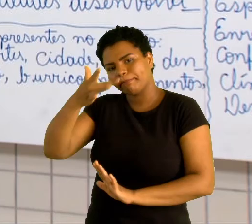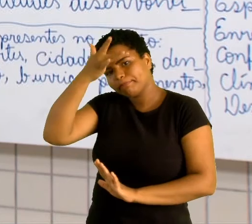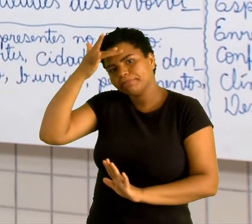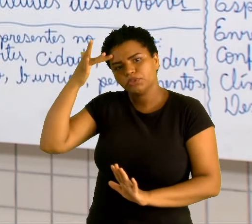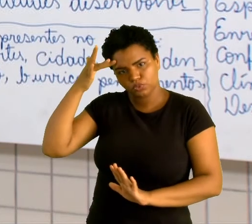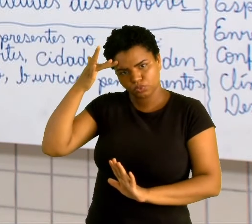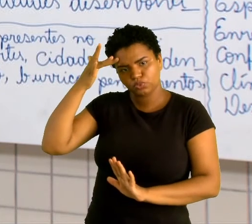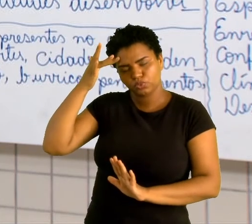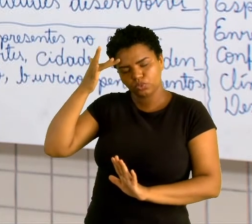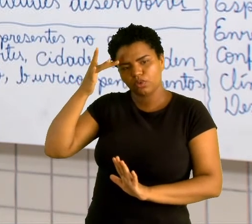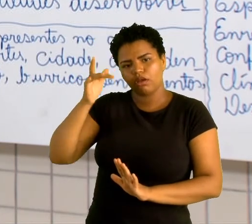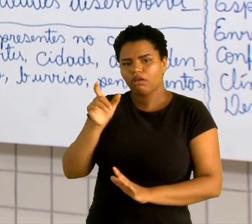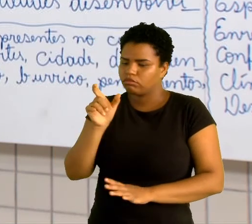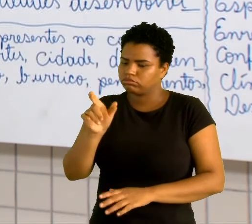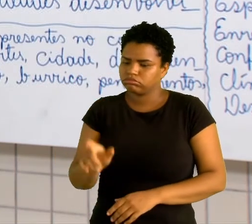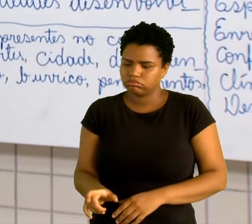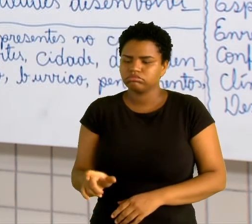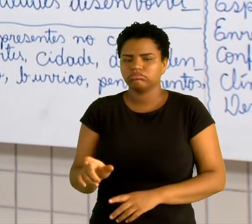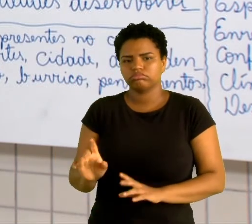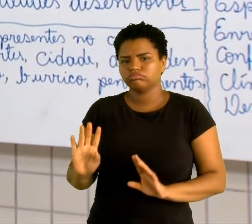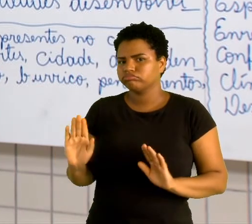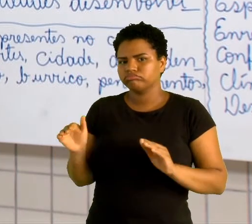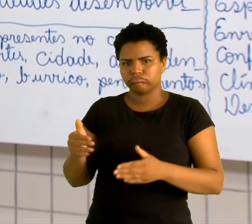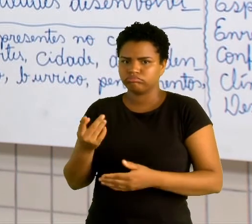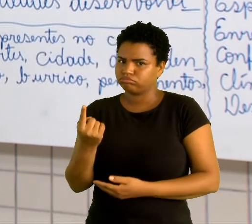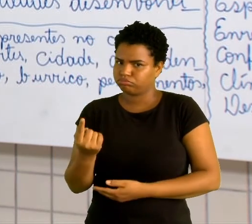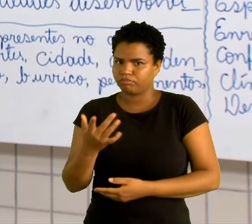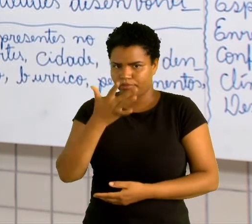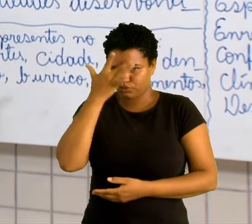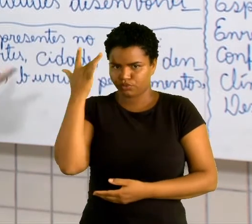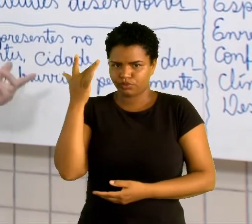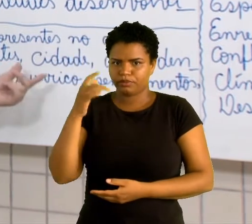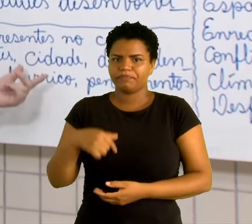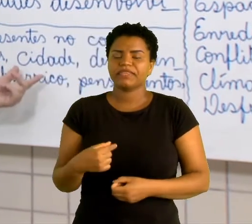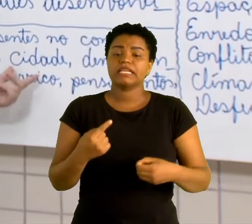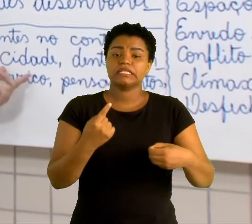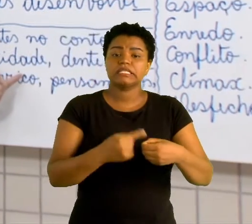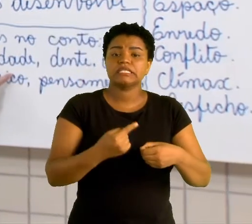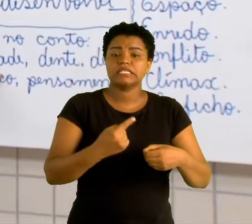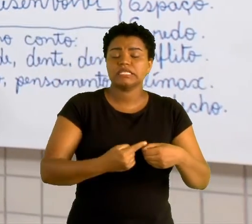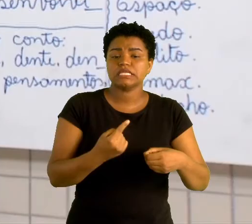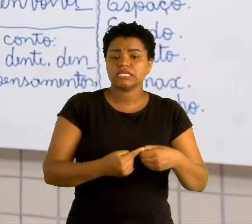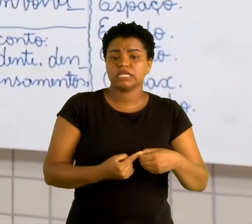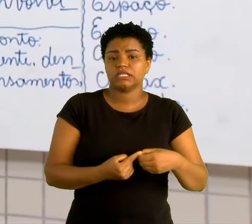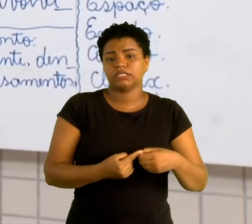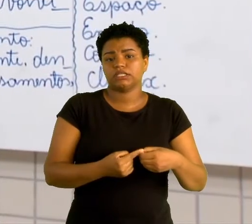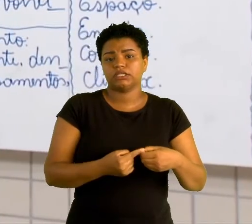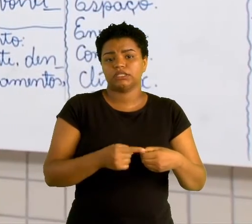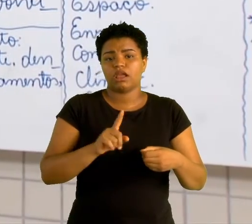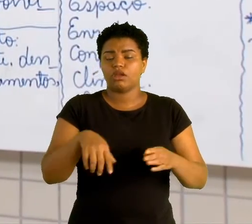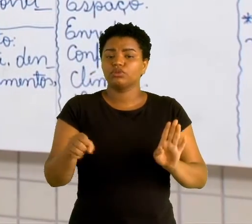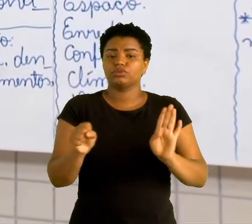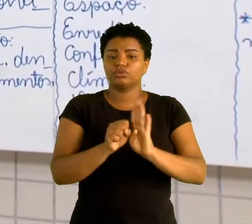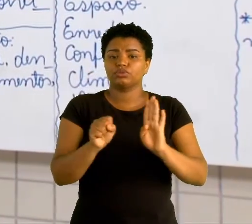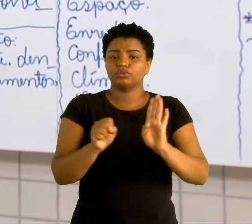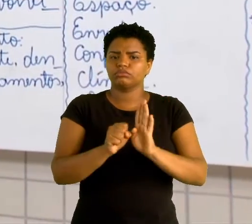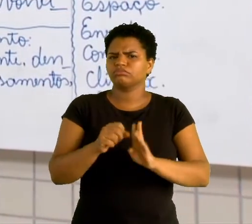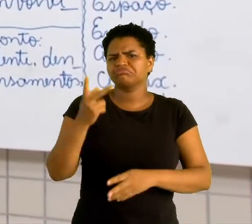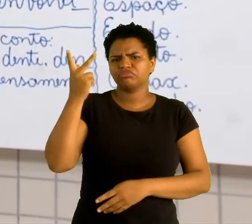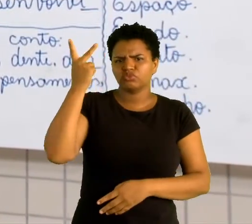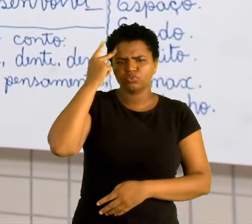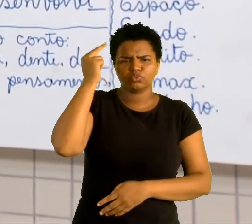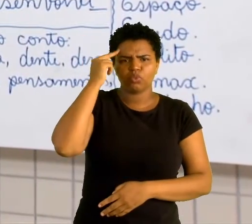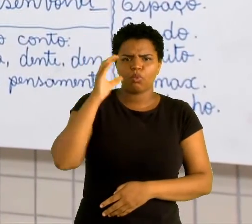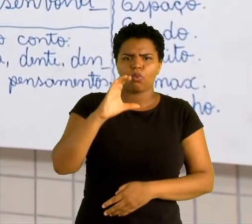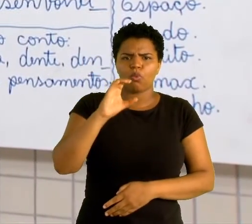ser específico de alguém. Cidade, Cidade é um substantivo comum. Por